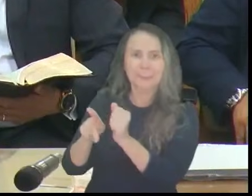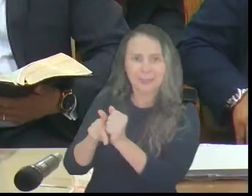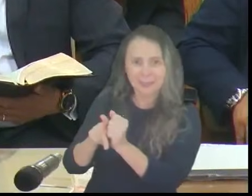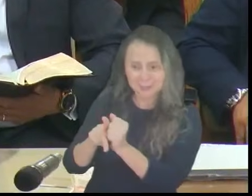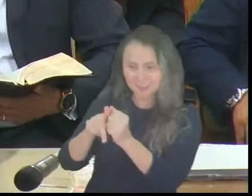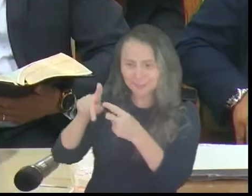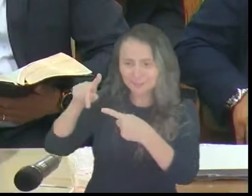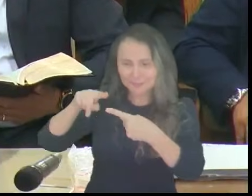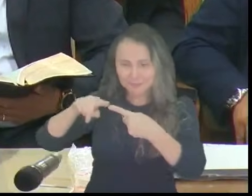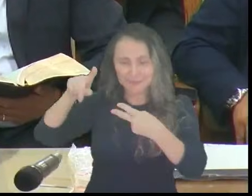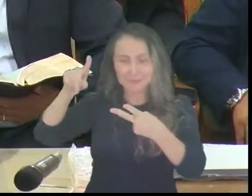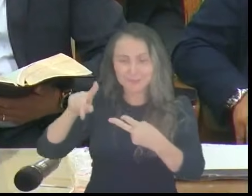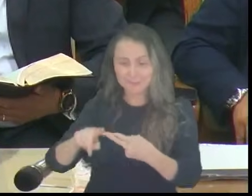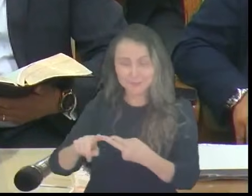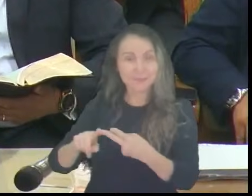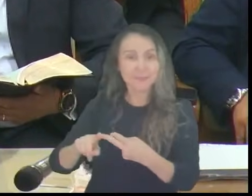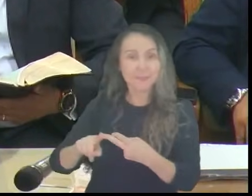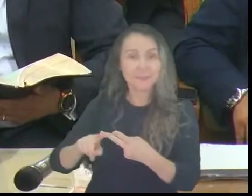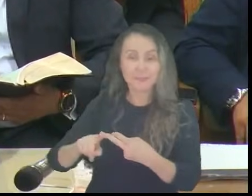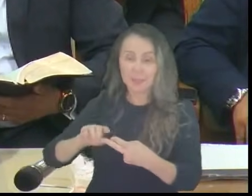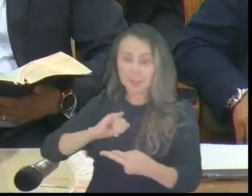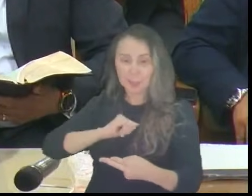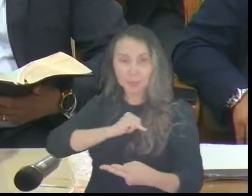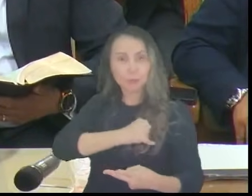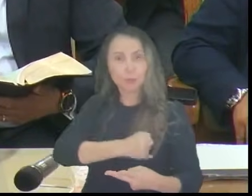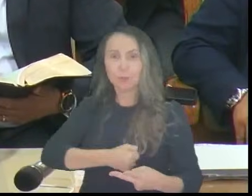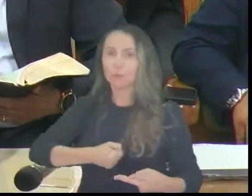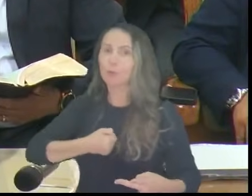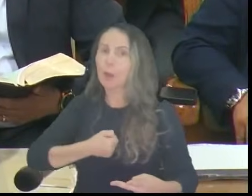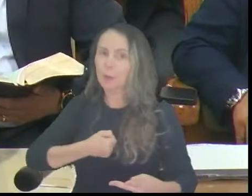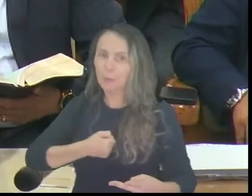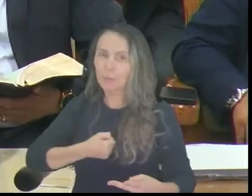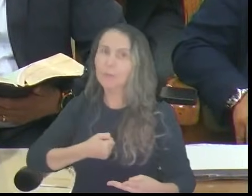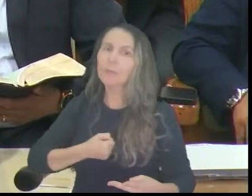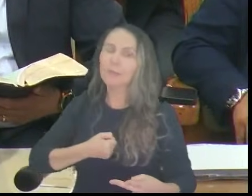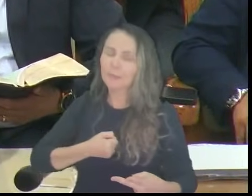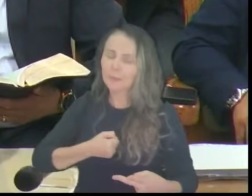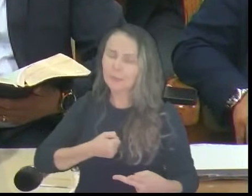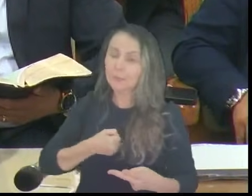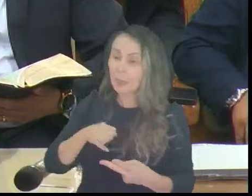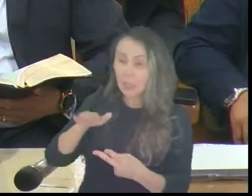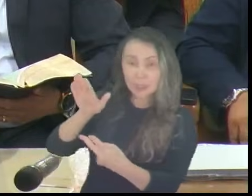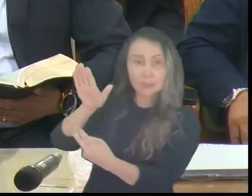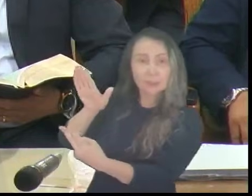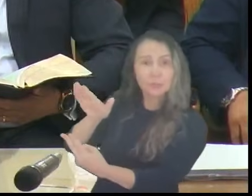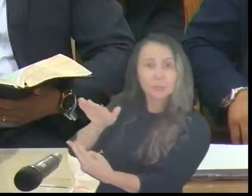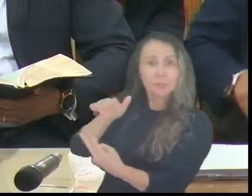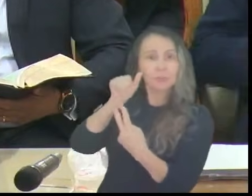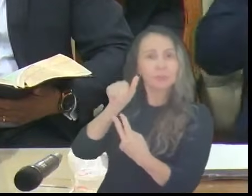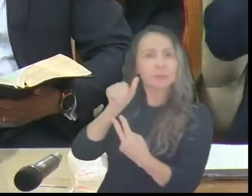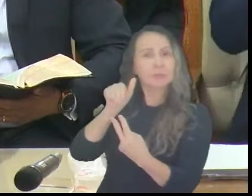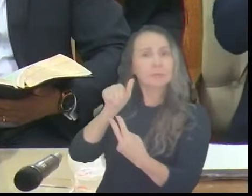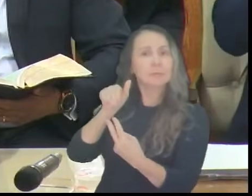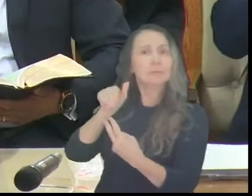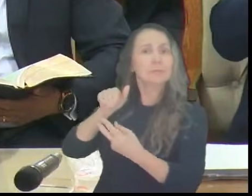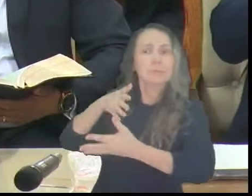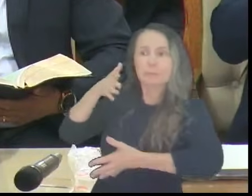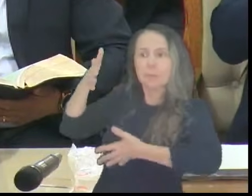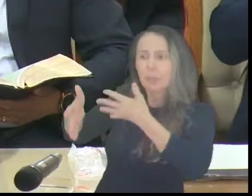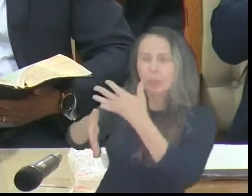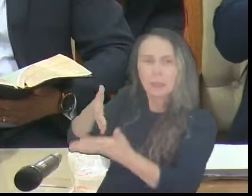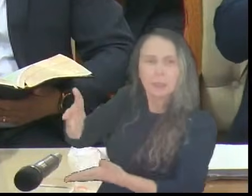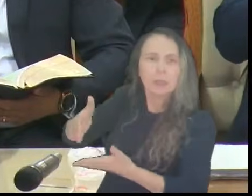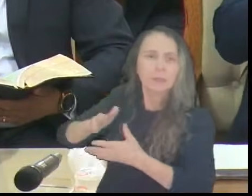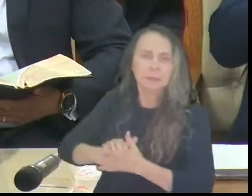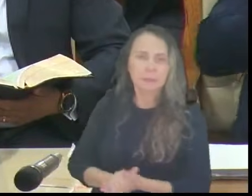e a João, que não era o João inimigo, era o João apóstolo. Chamaram os apóstolos e disseram